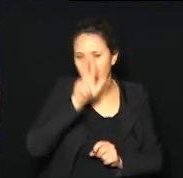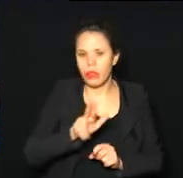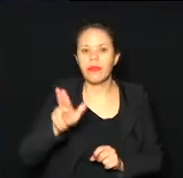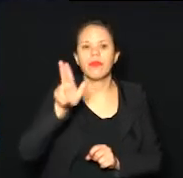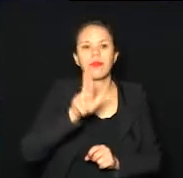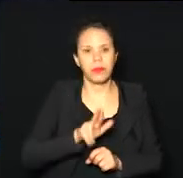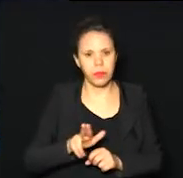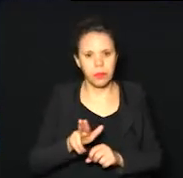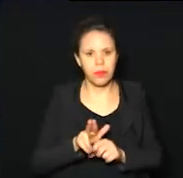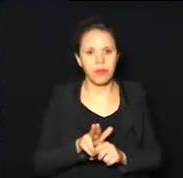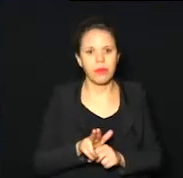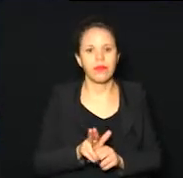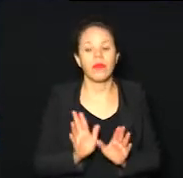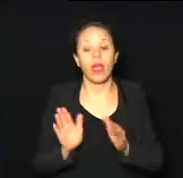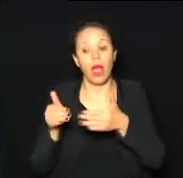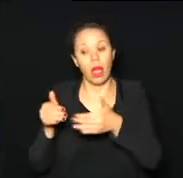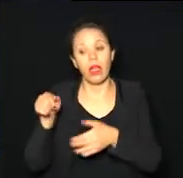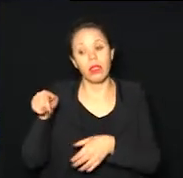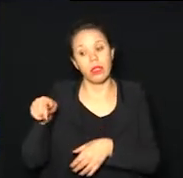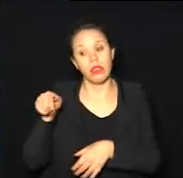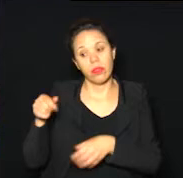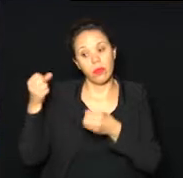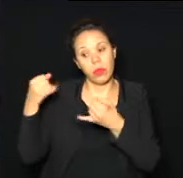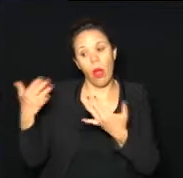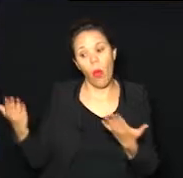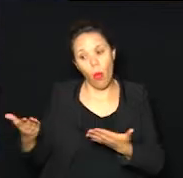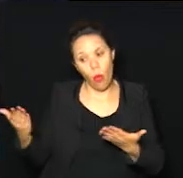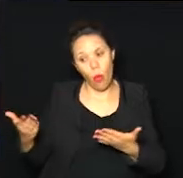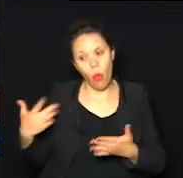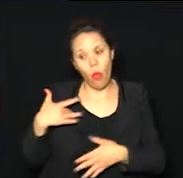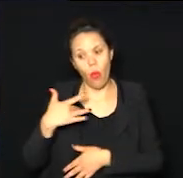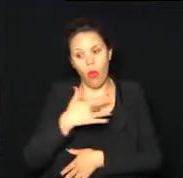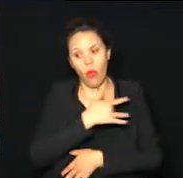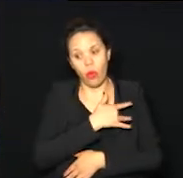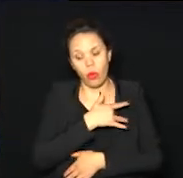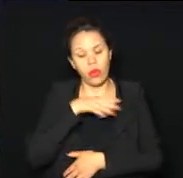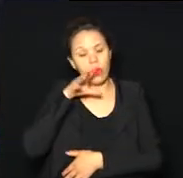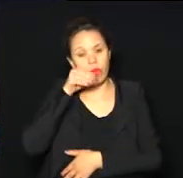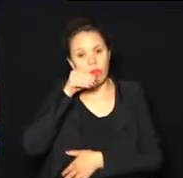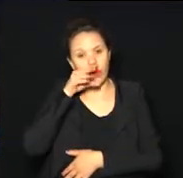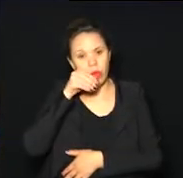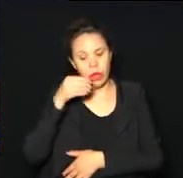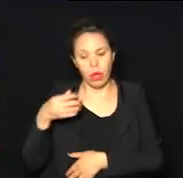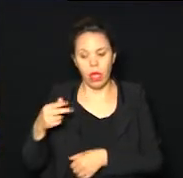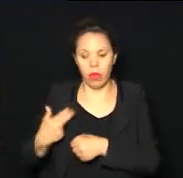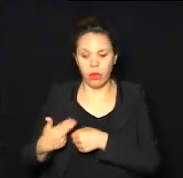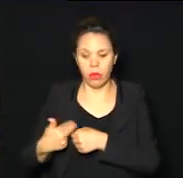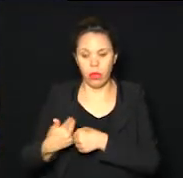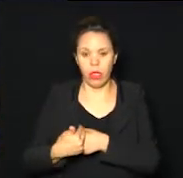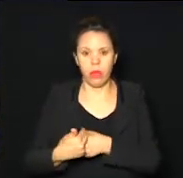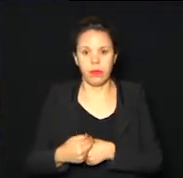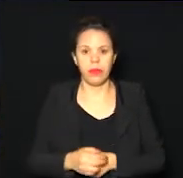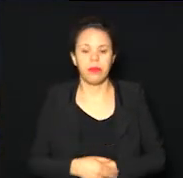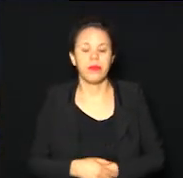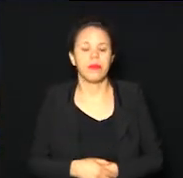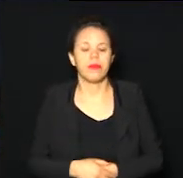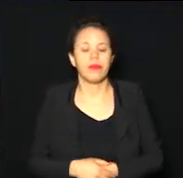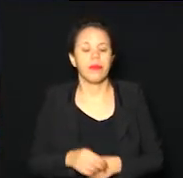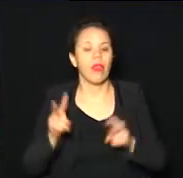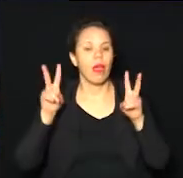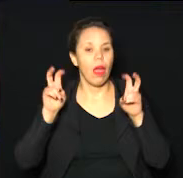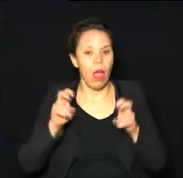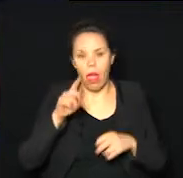universitários, mas especificamente sobre a saúde dos trabalhadores da Unicamp. Então, esse é um tema